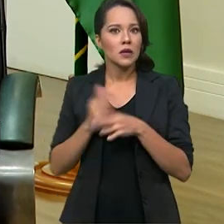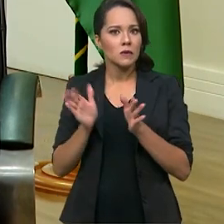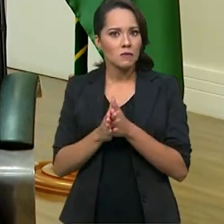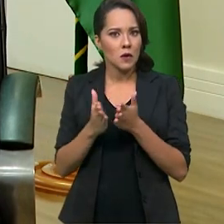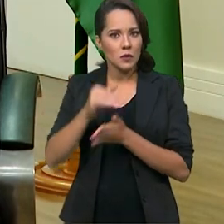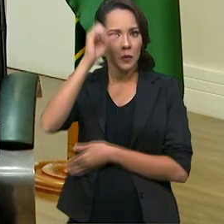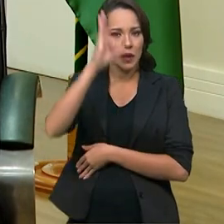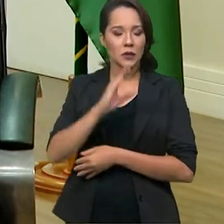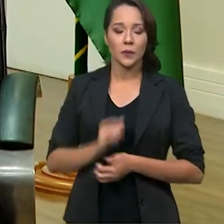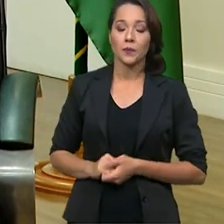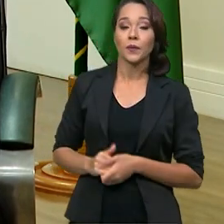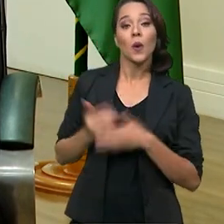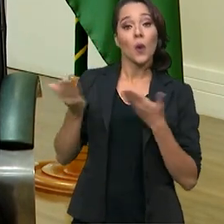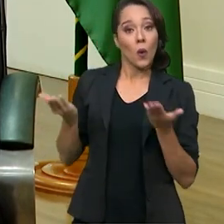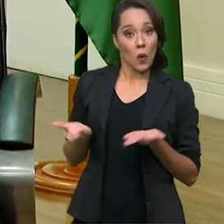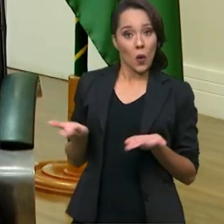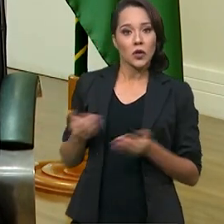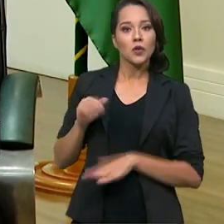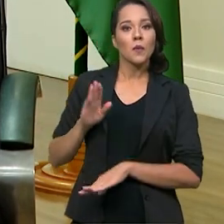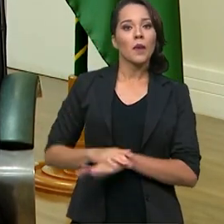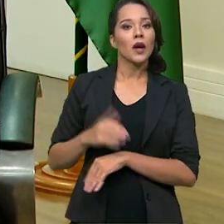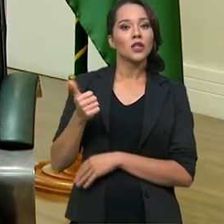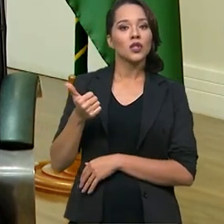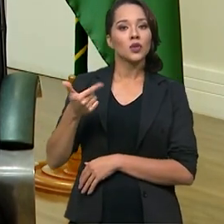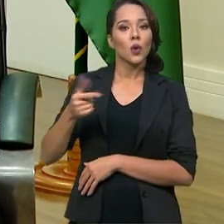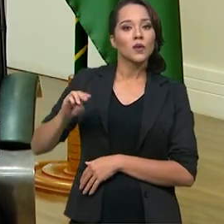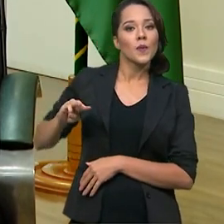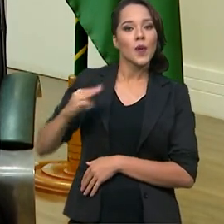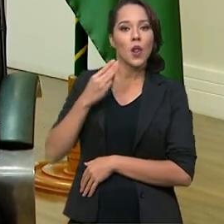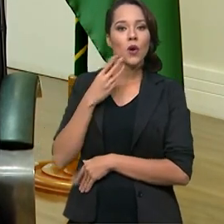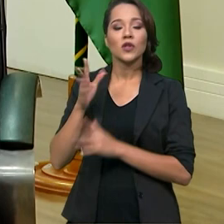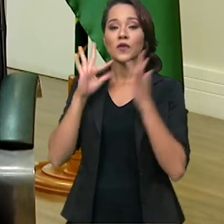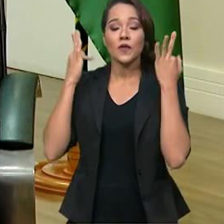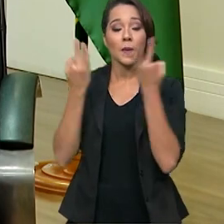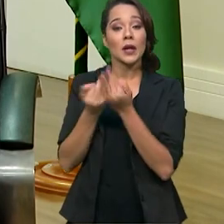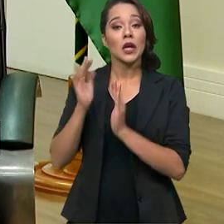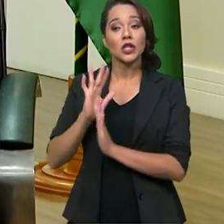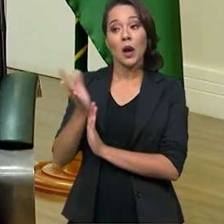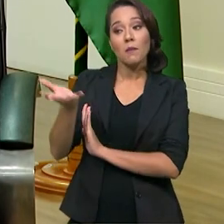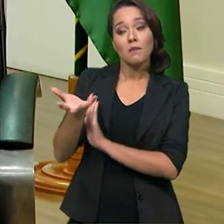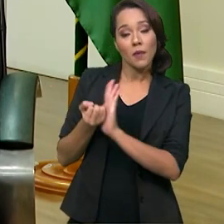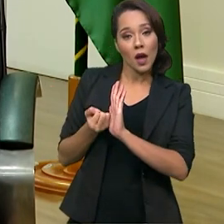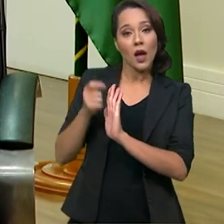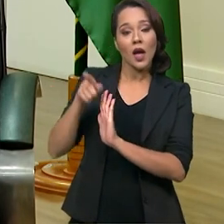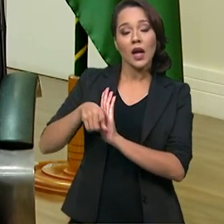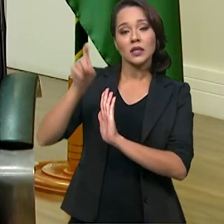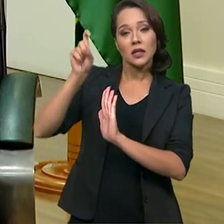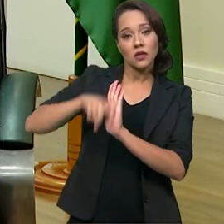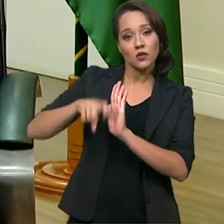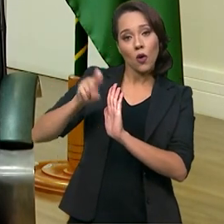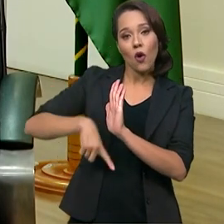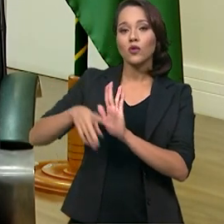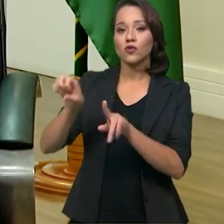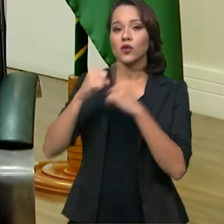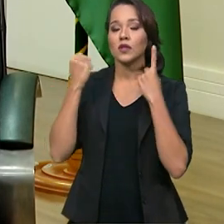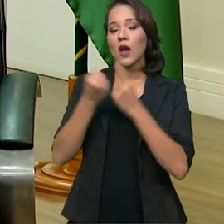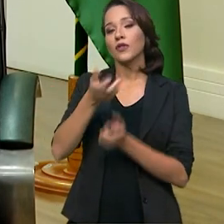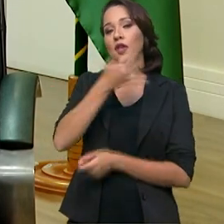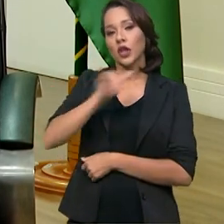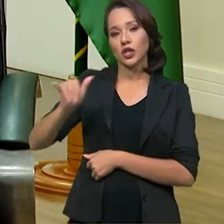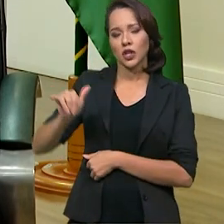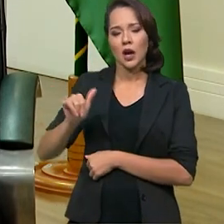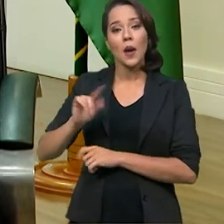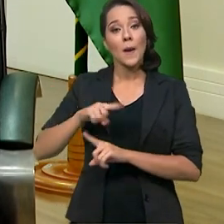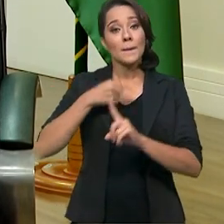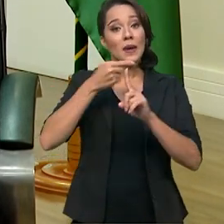Brasil. Atualmente, mais de 12 milhões de famílias já recebem essa tarifa social da energia elétrica, mas nós temos